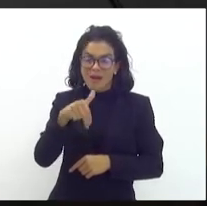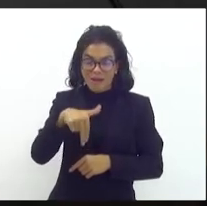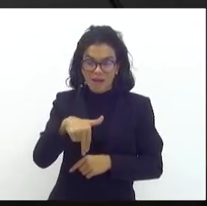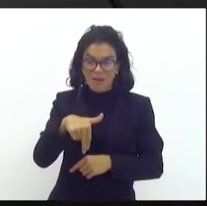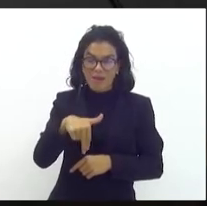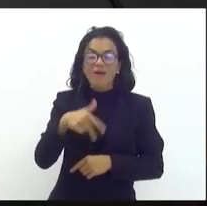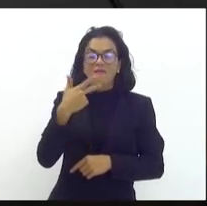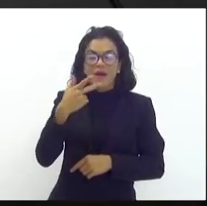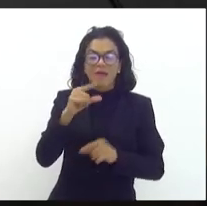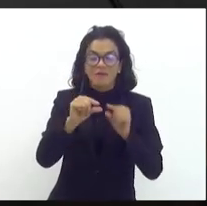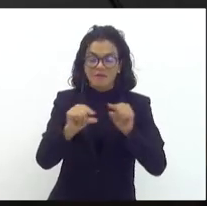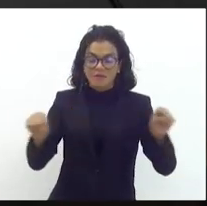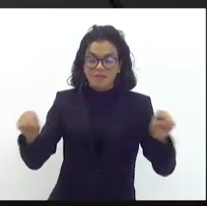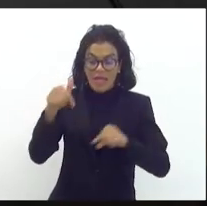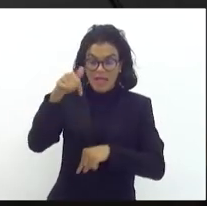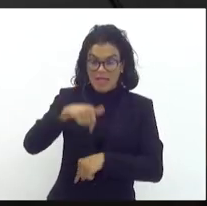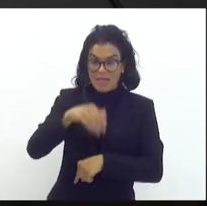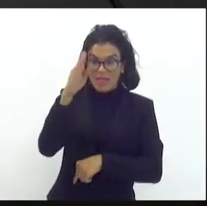gente